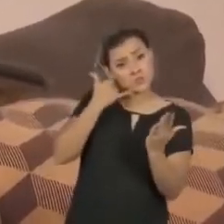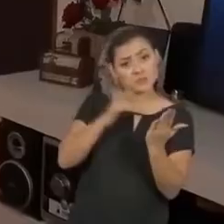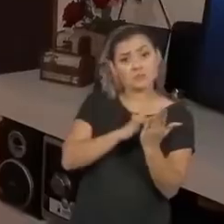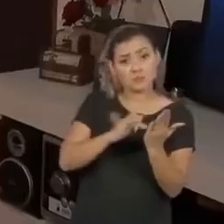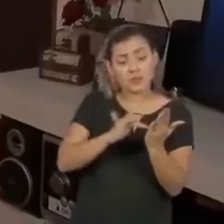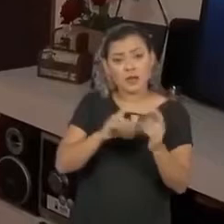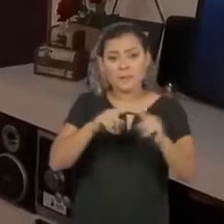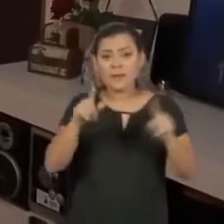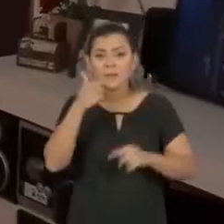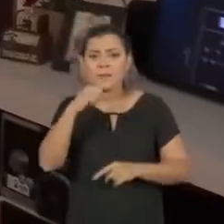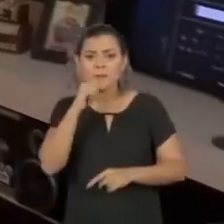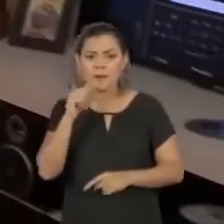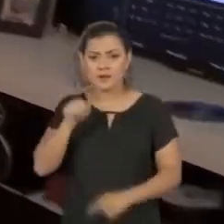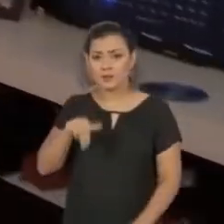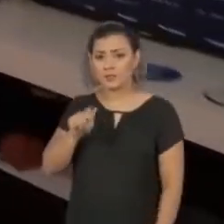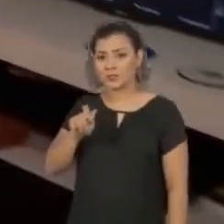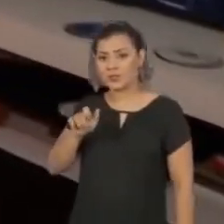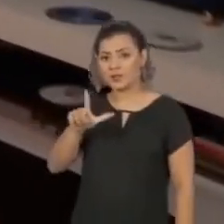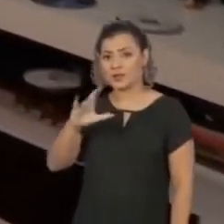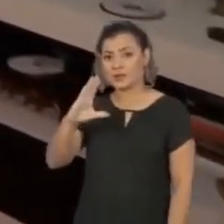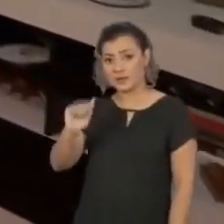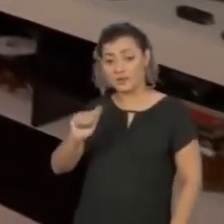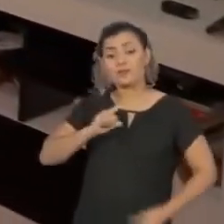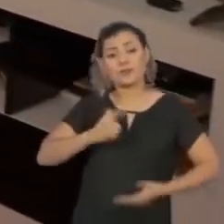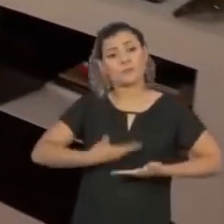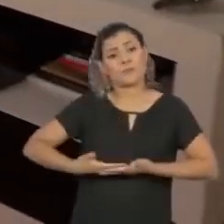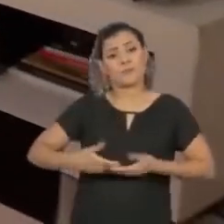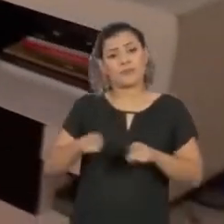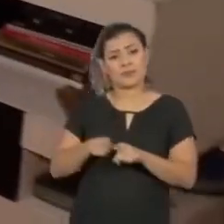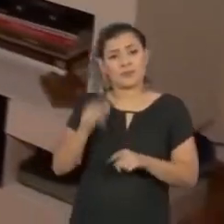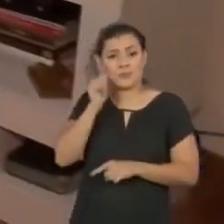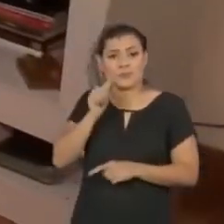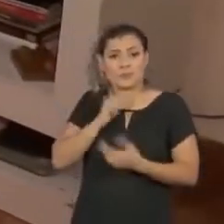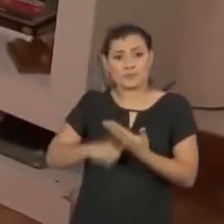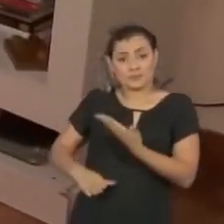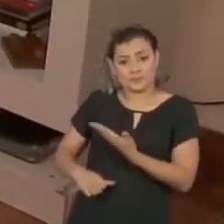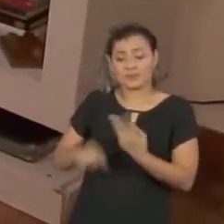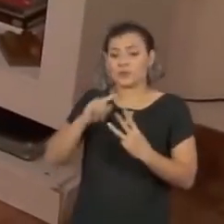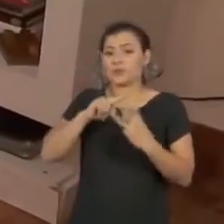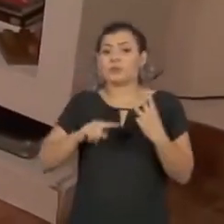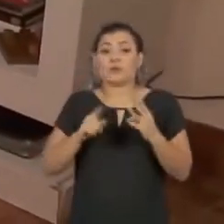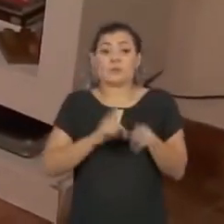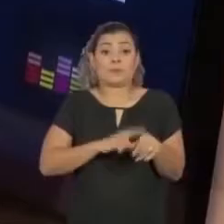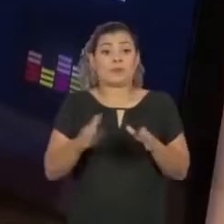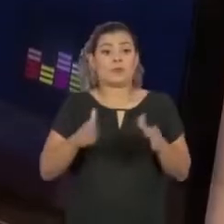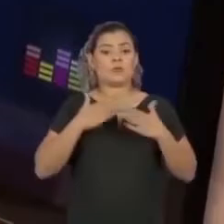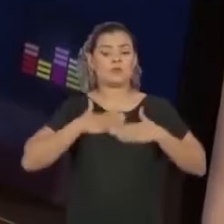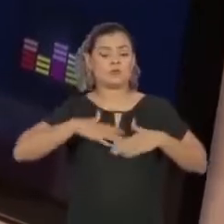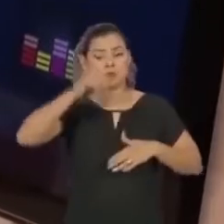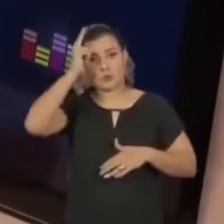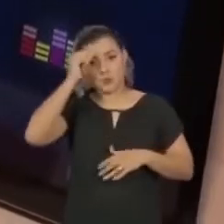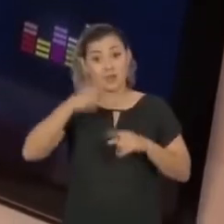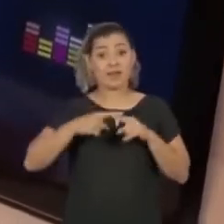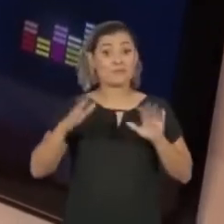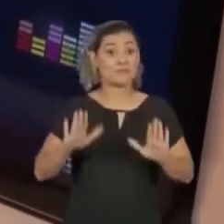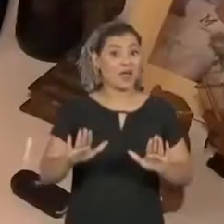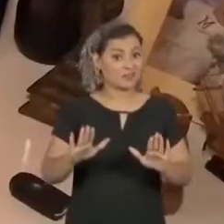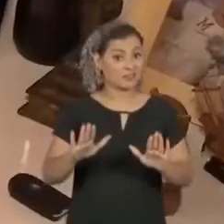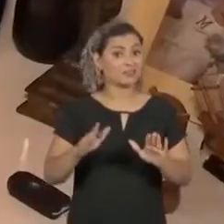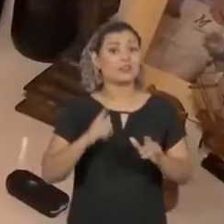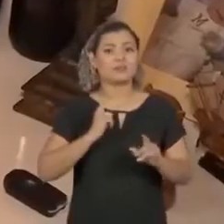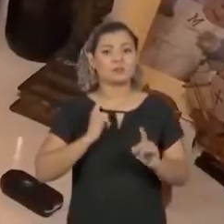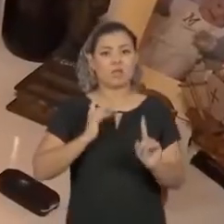para a mãe angélica que ainda tem uma bebê de colo para cuidar são momentos de sossego precedidos de